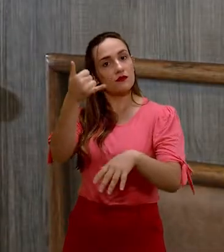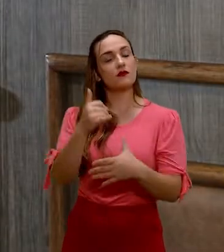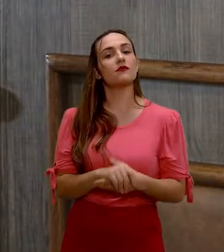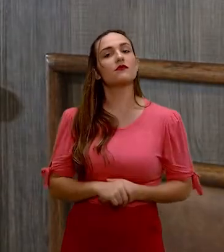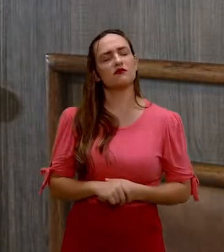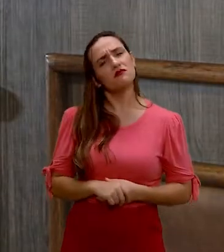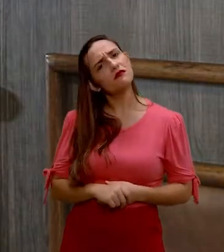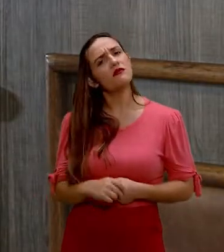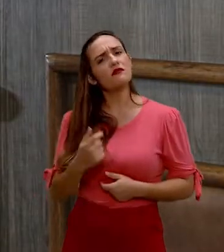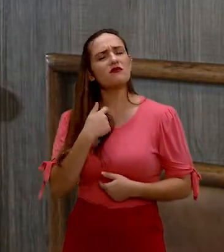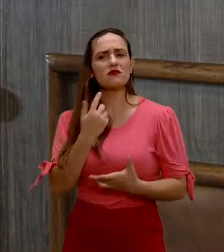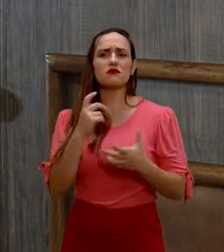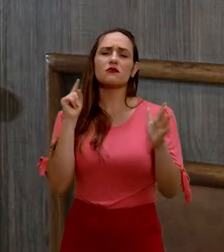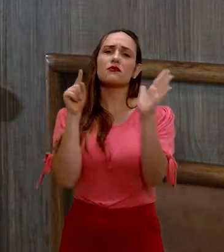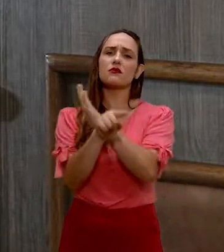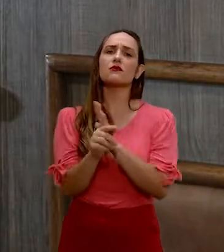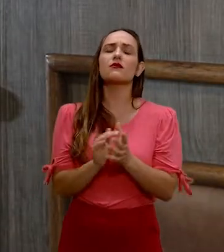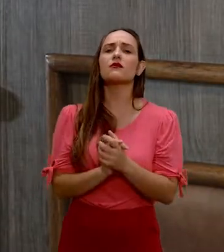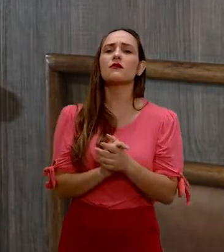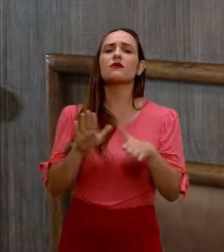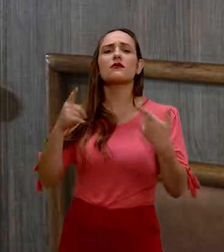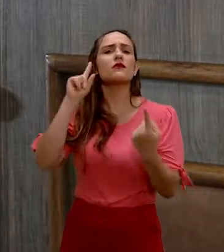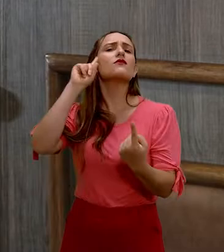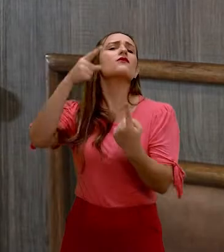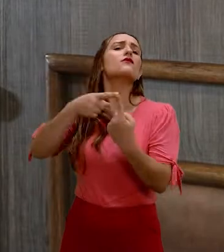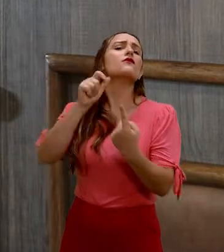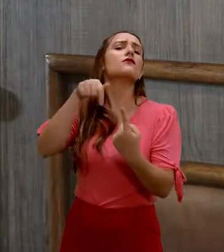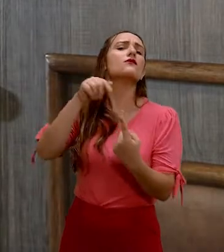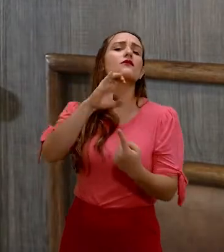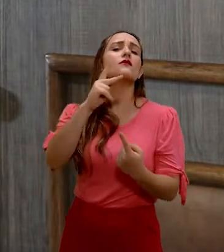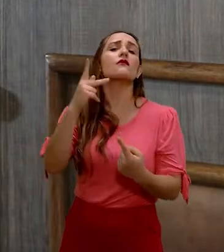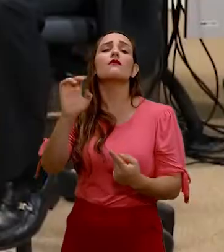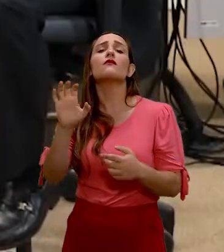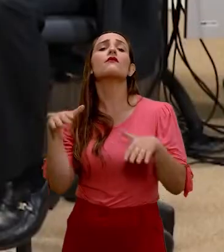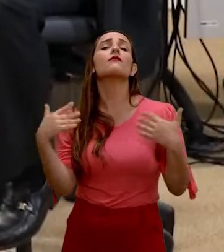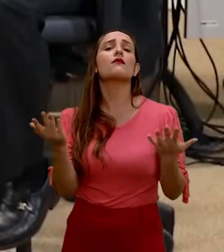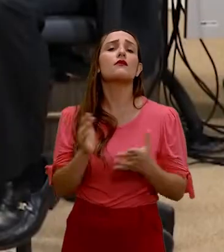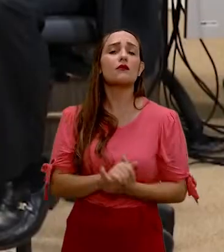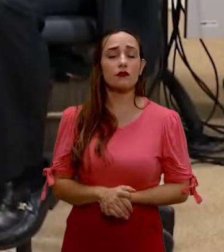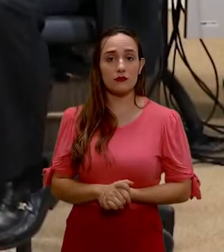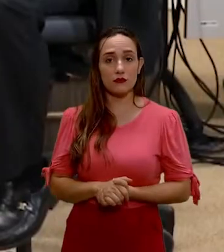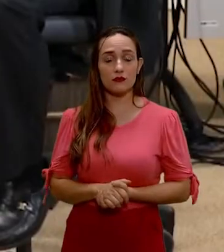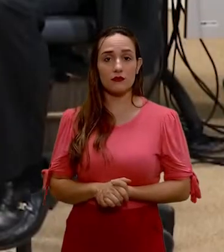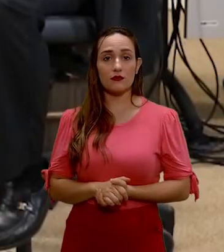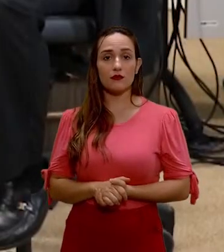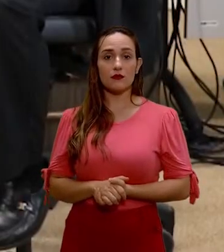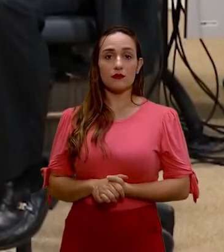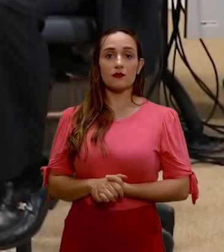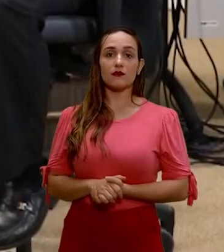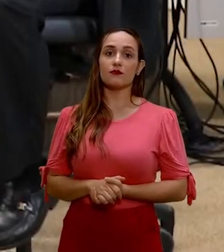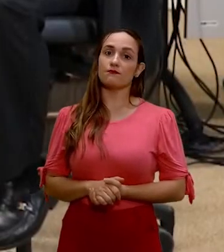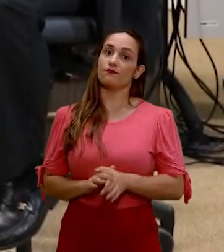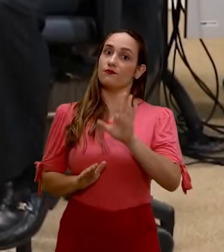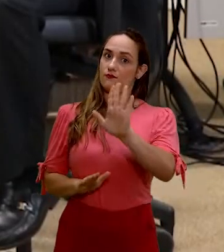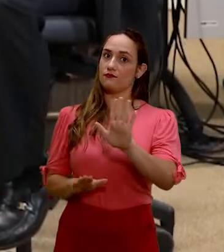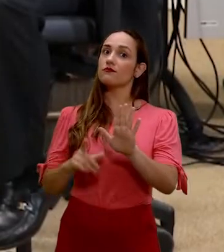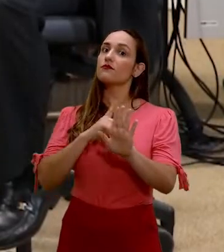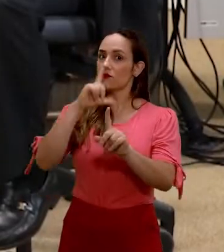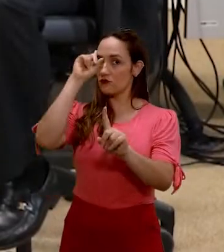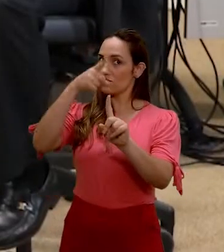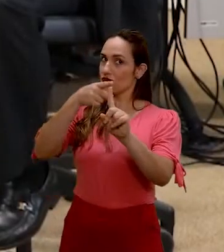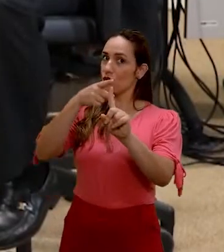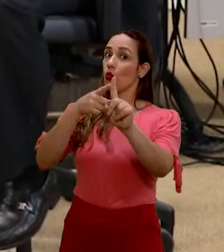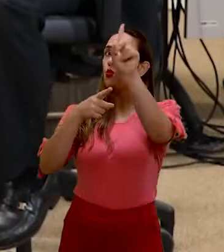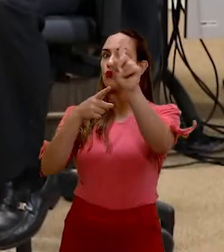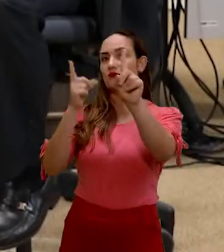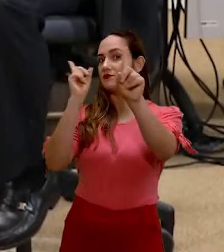próxima pergunta, assim, se a gente for pensar num objetivo central, qual que é esse objetivo da CPE? Mais de um,